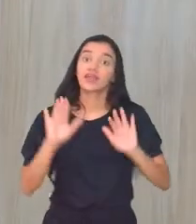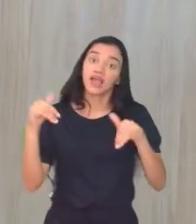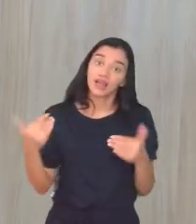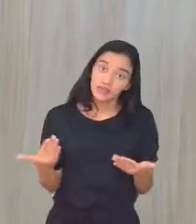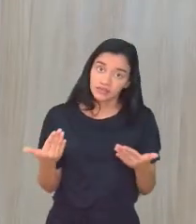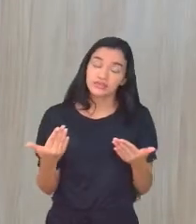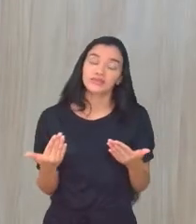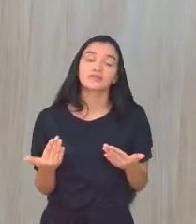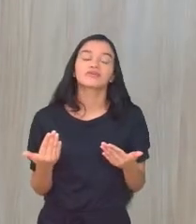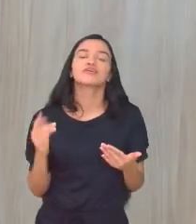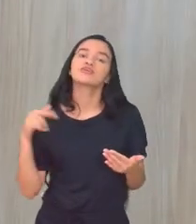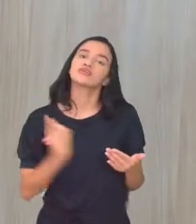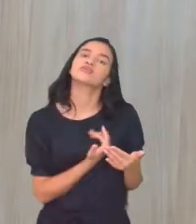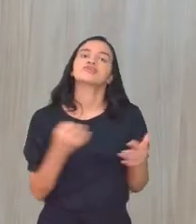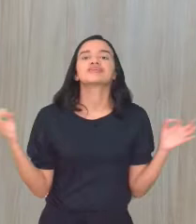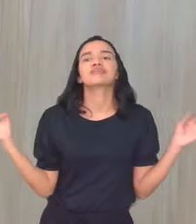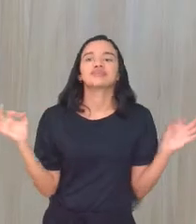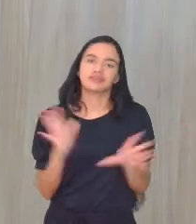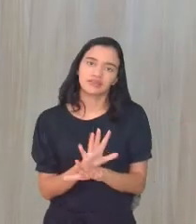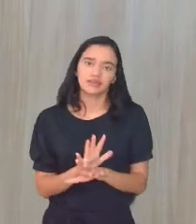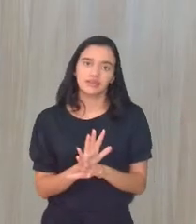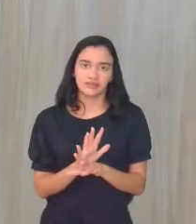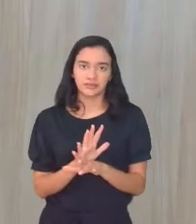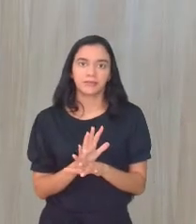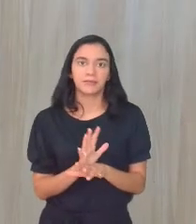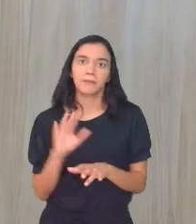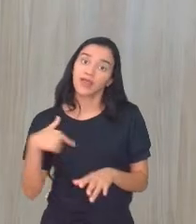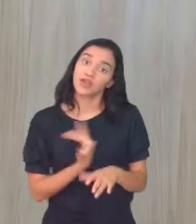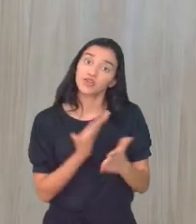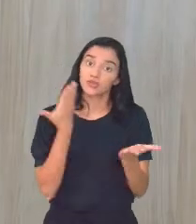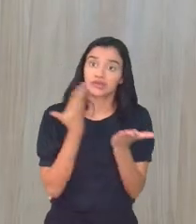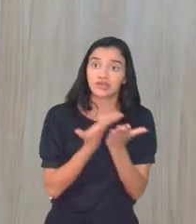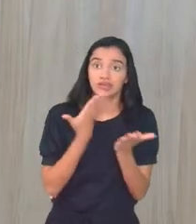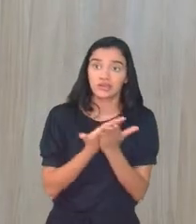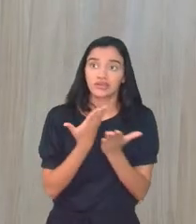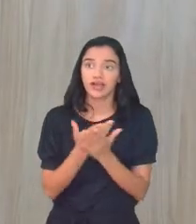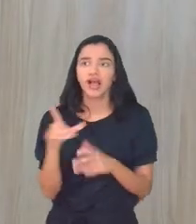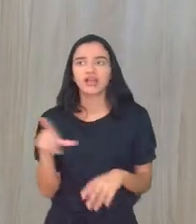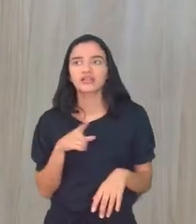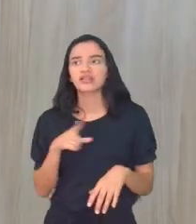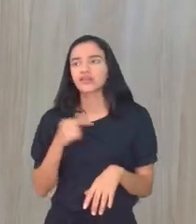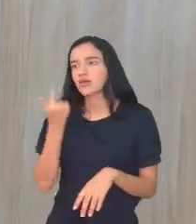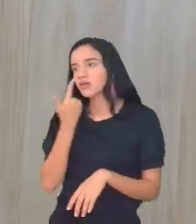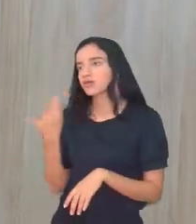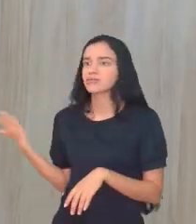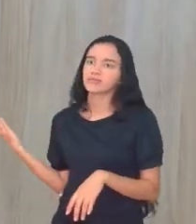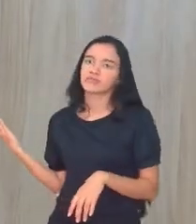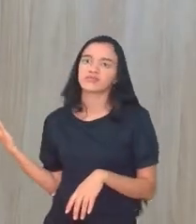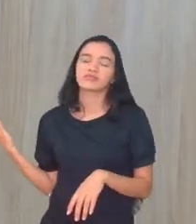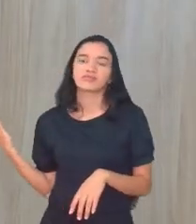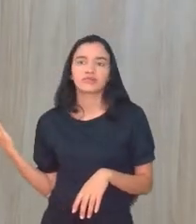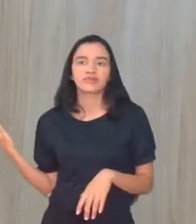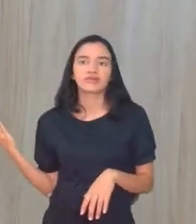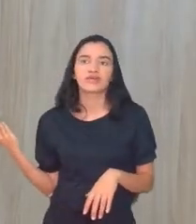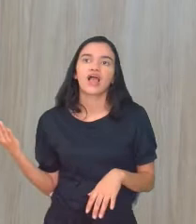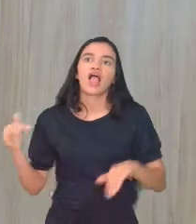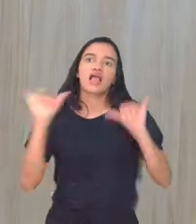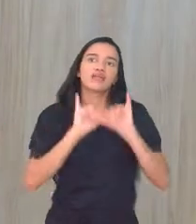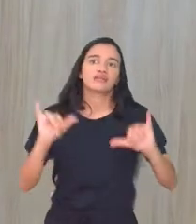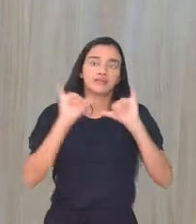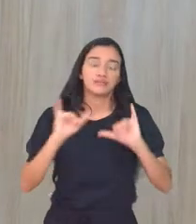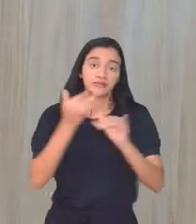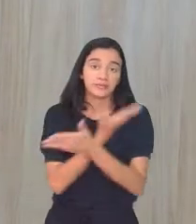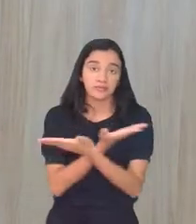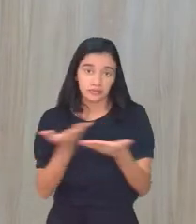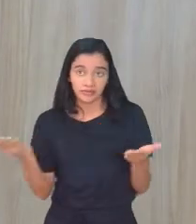Então, a gente encerra, né, a nossa aula. A gente tem aqui, ó, certo, divulgando para